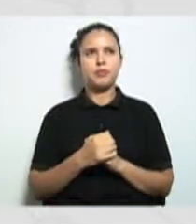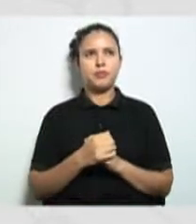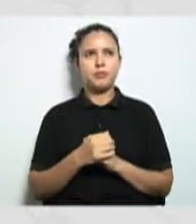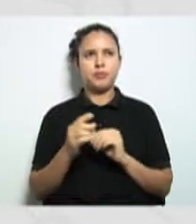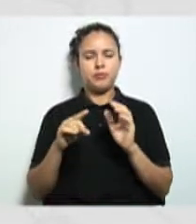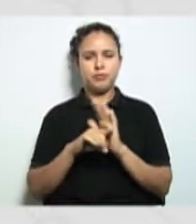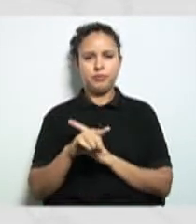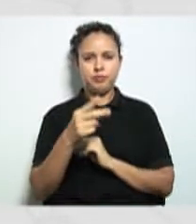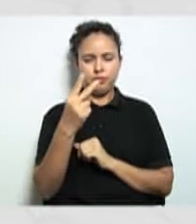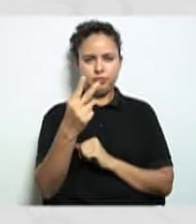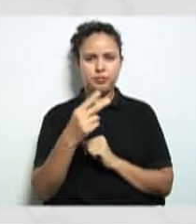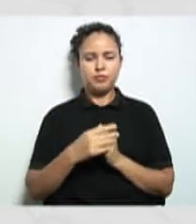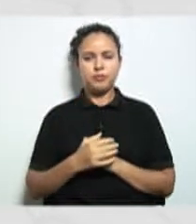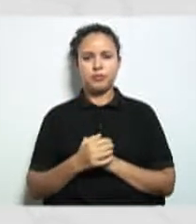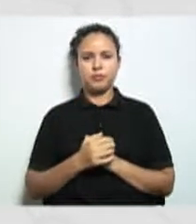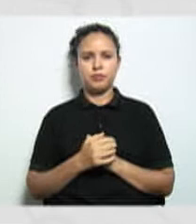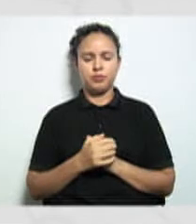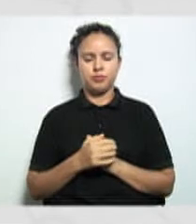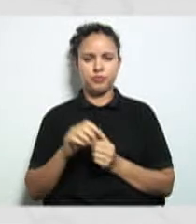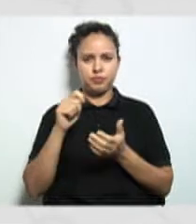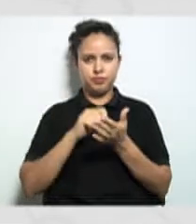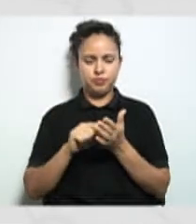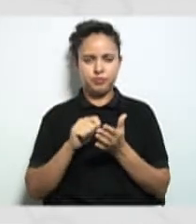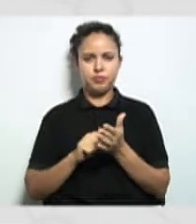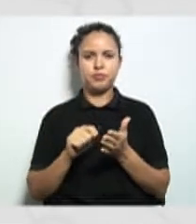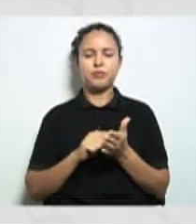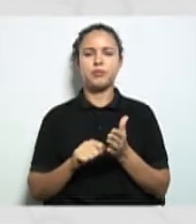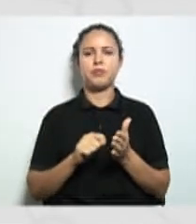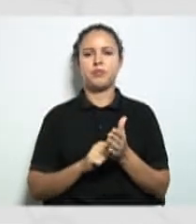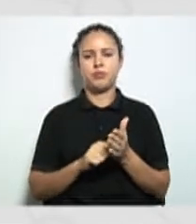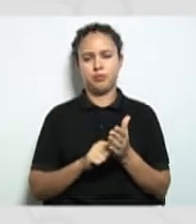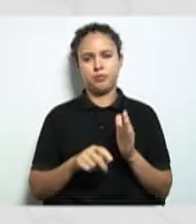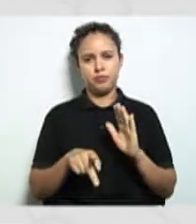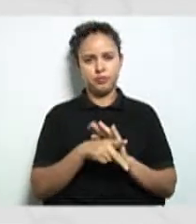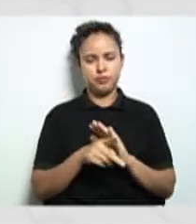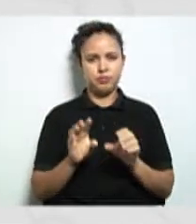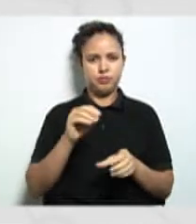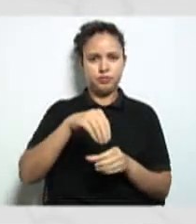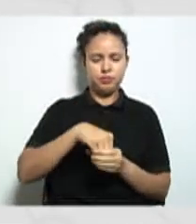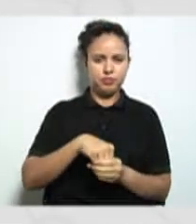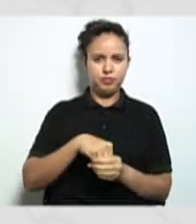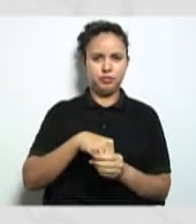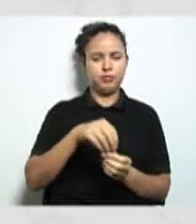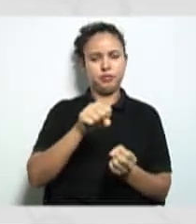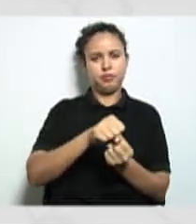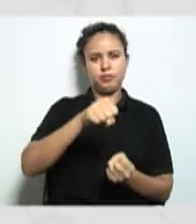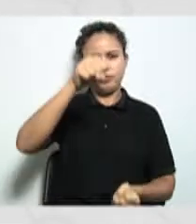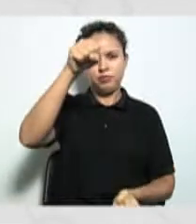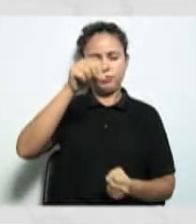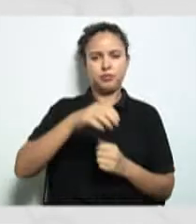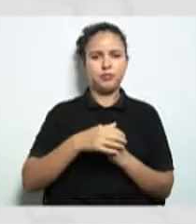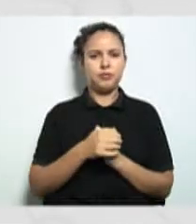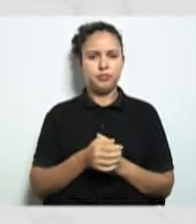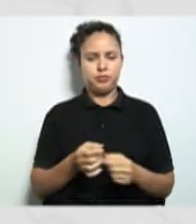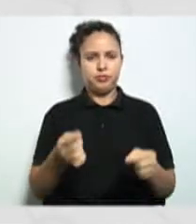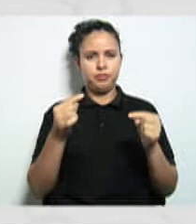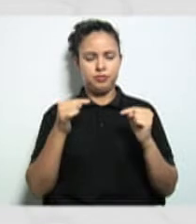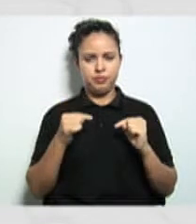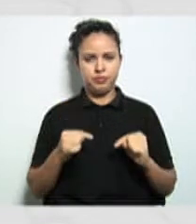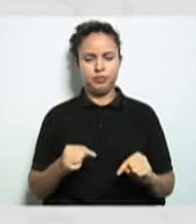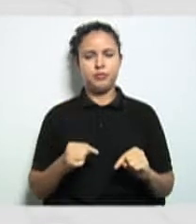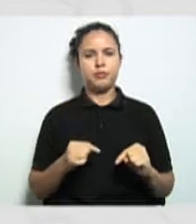você precisa citar os elementos que compõem um banner ou pôster. E na 3, nós queremos que em